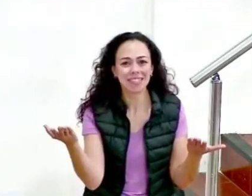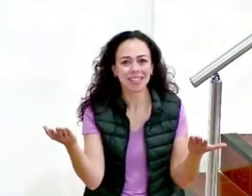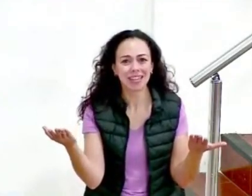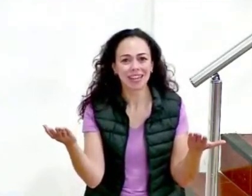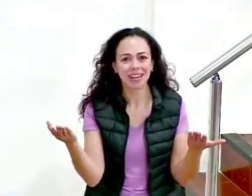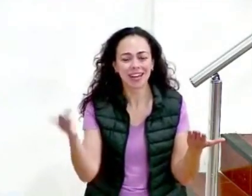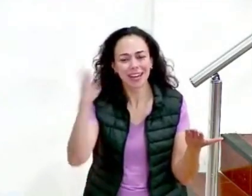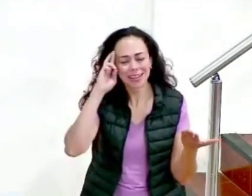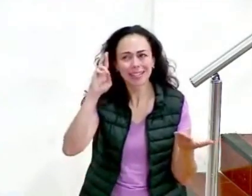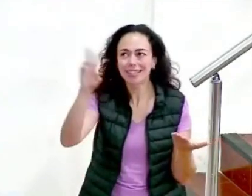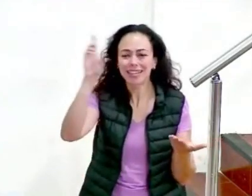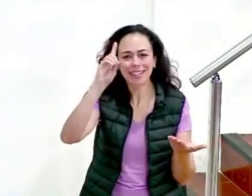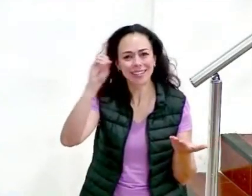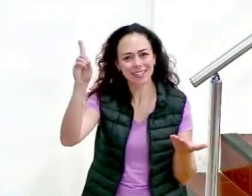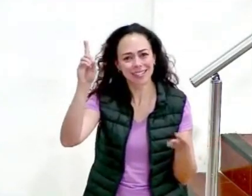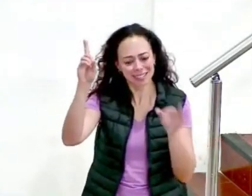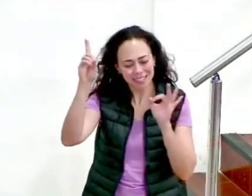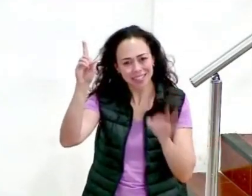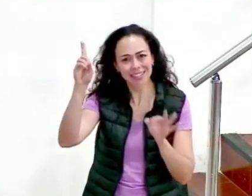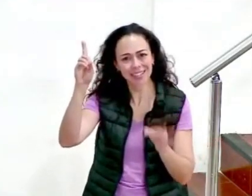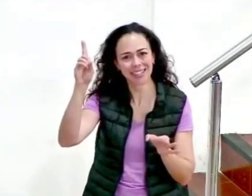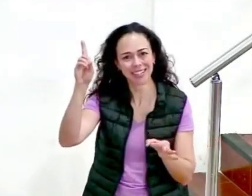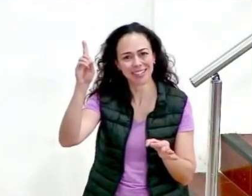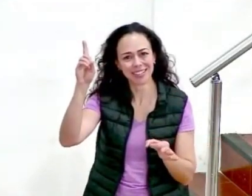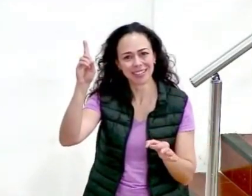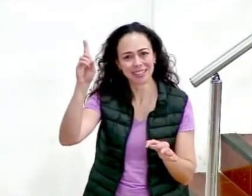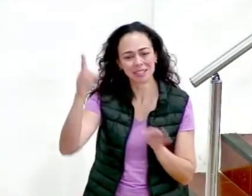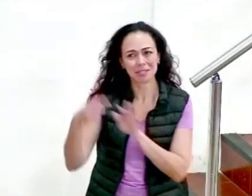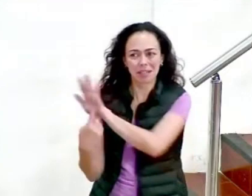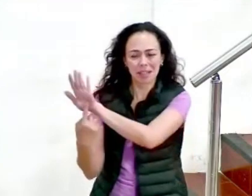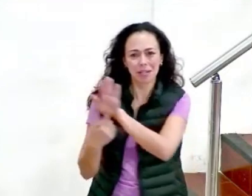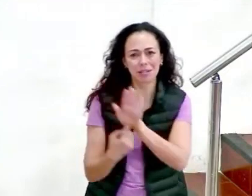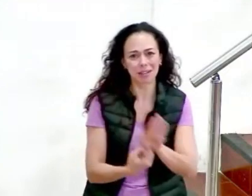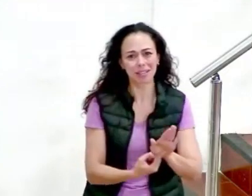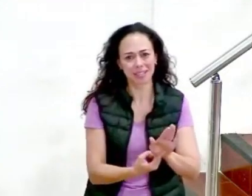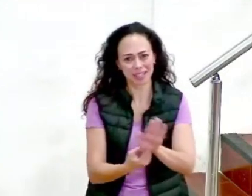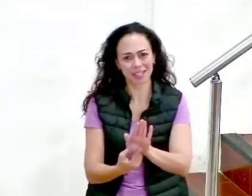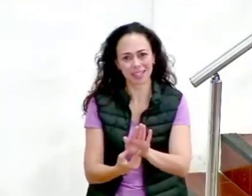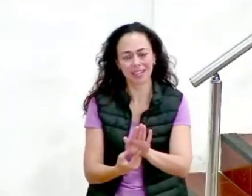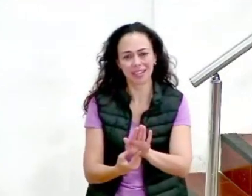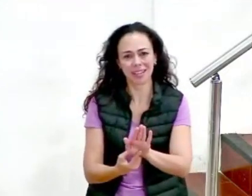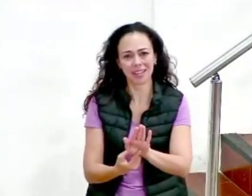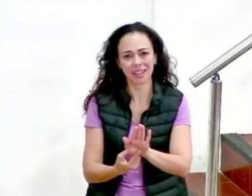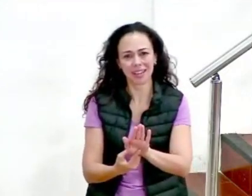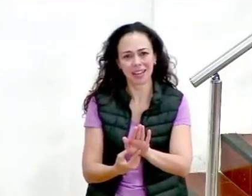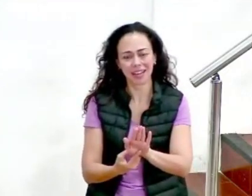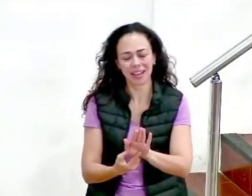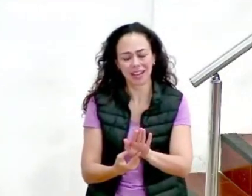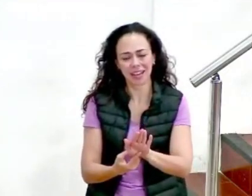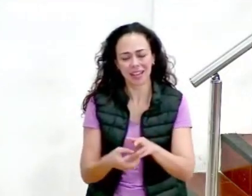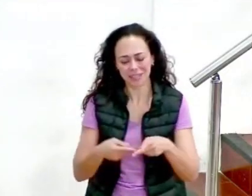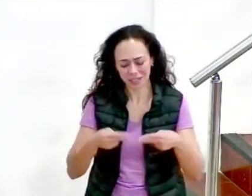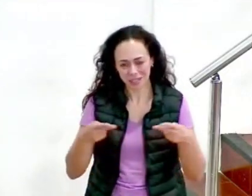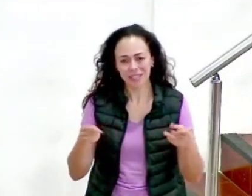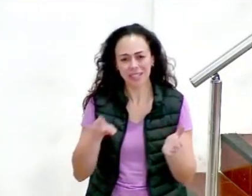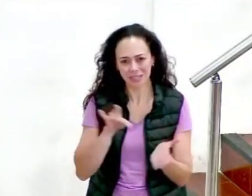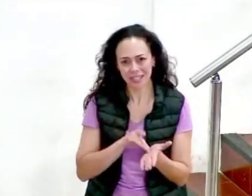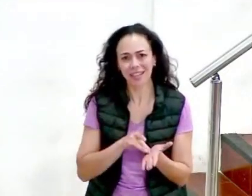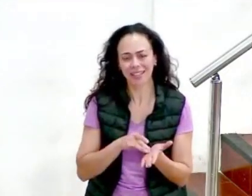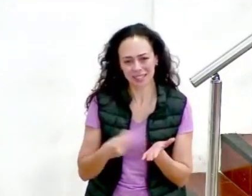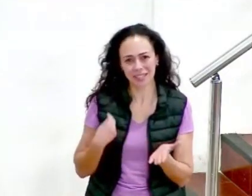O Senhor nosso Deus revela nessa história a realidade nossa.